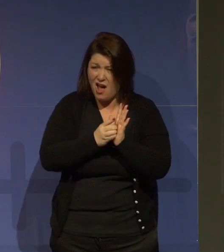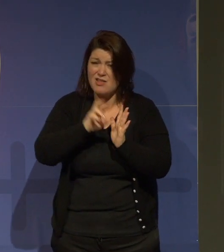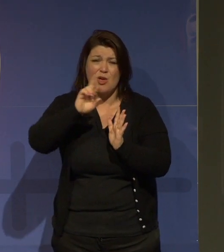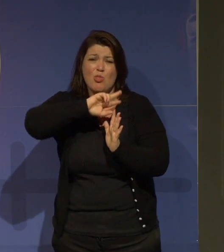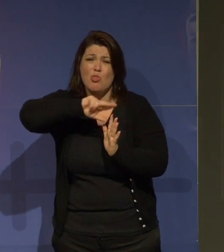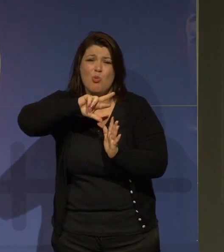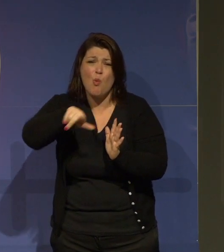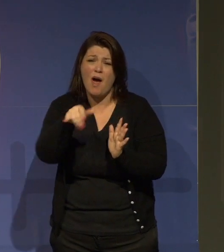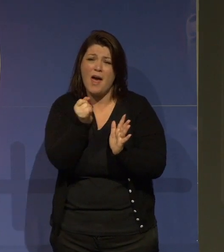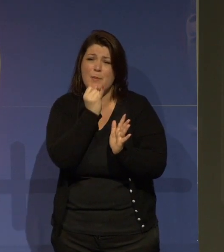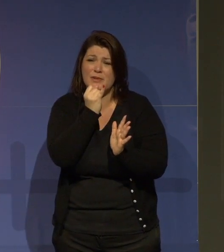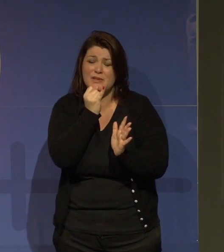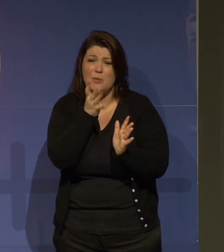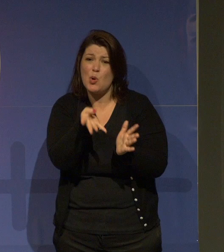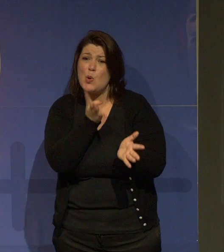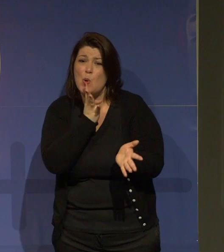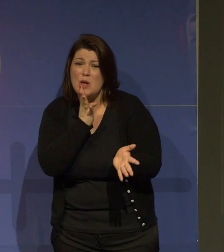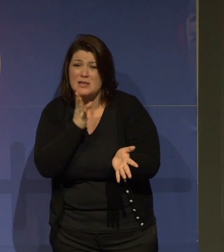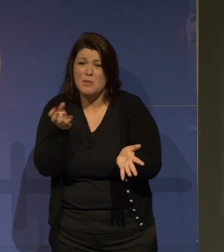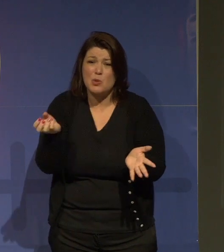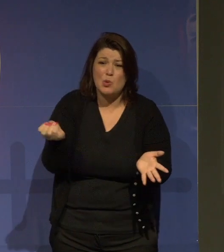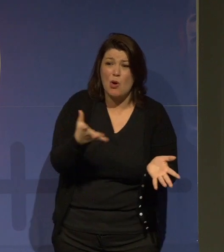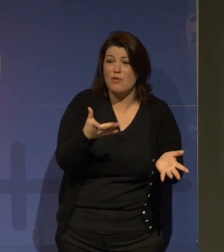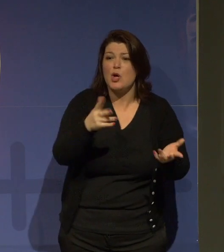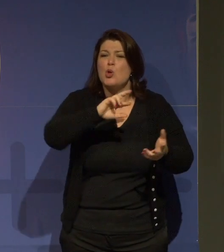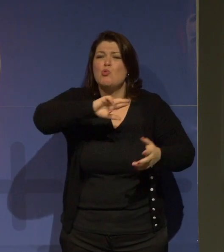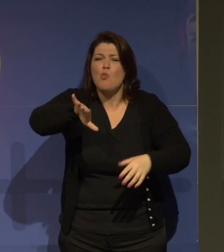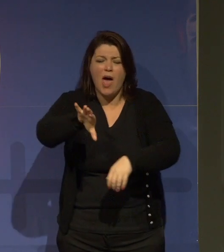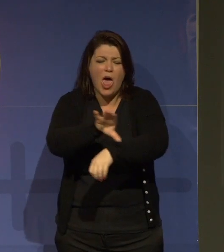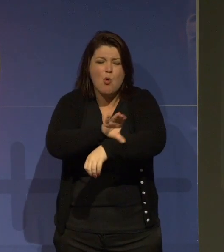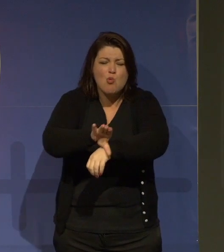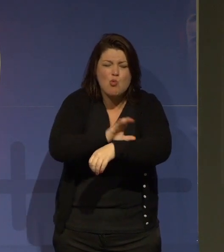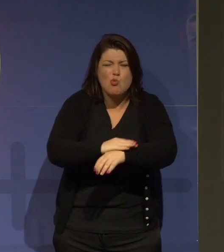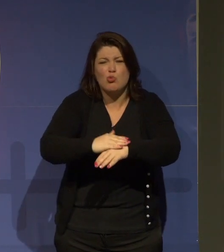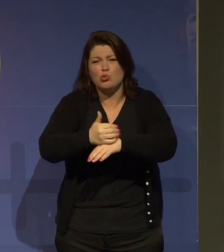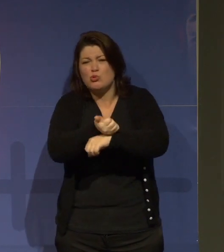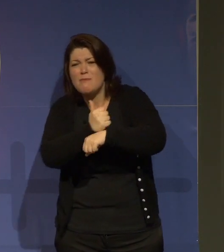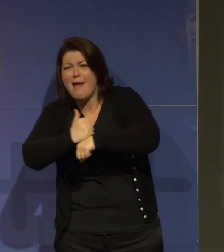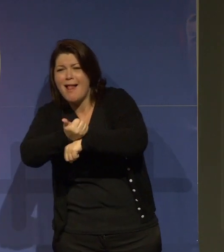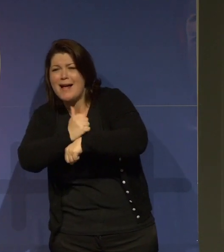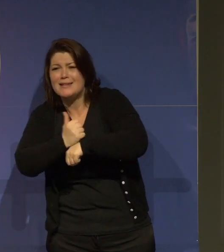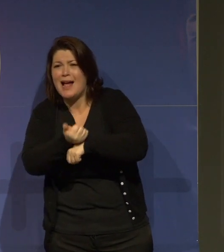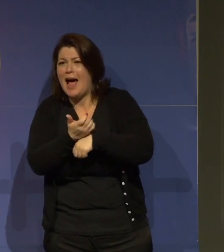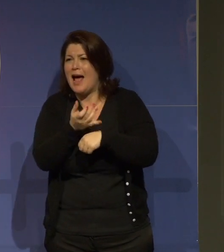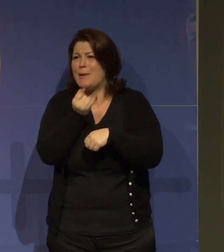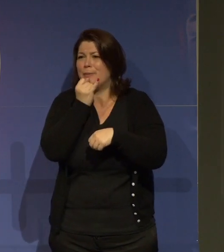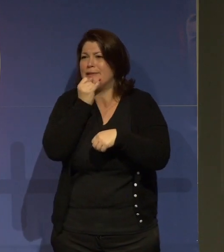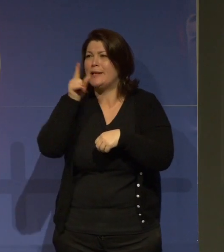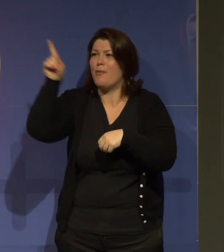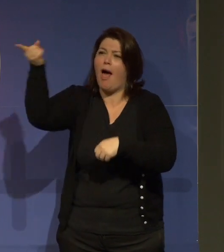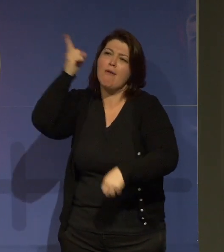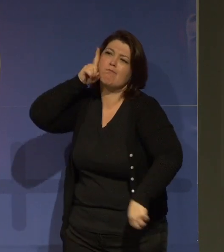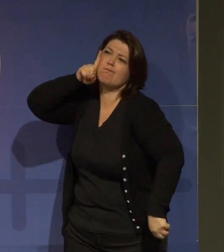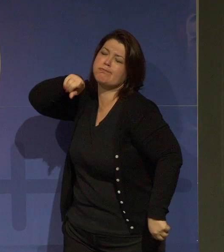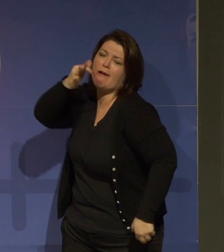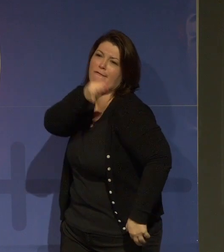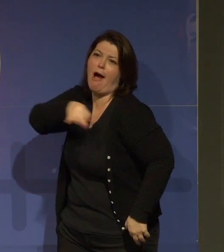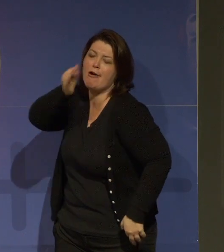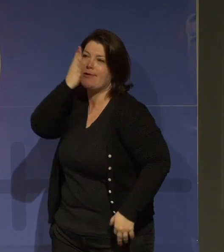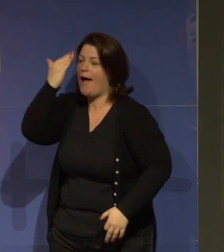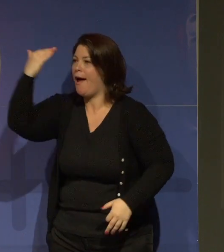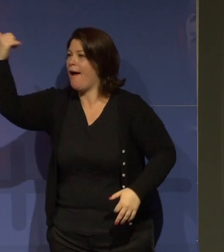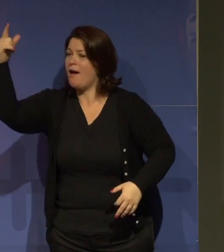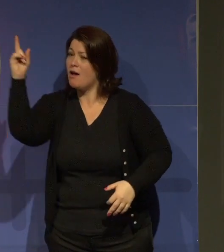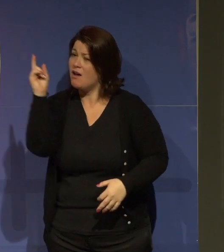de um conhecimento que vocês vão ter que fazer um curso especializado em Harvard para poder entender